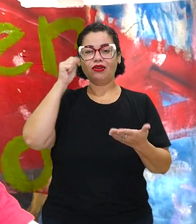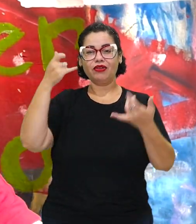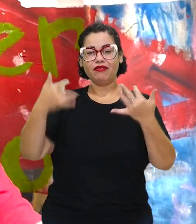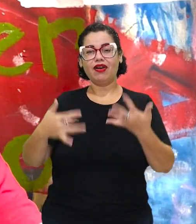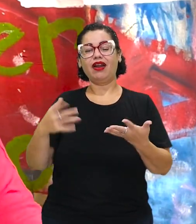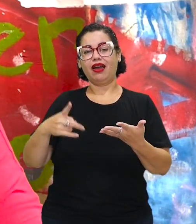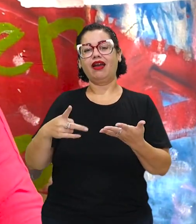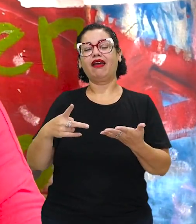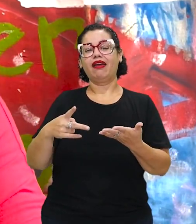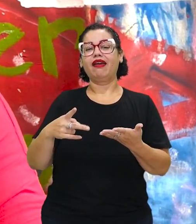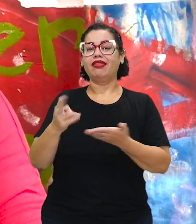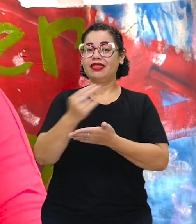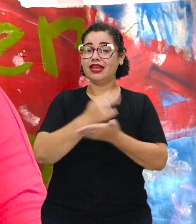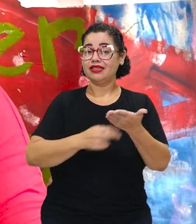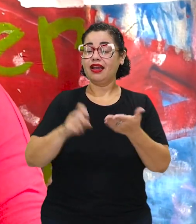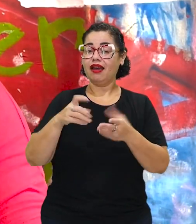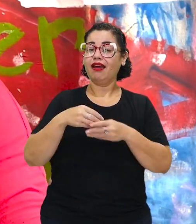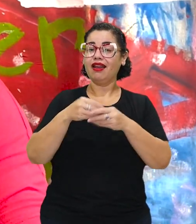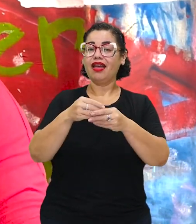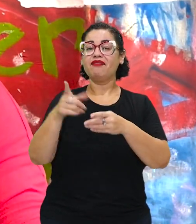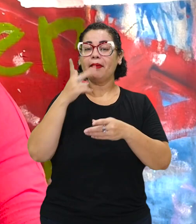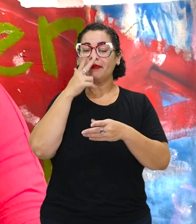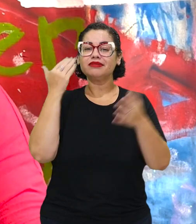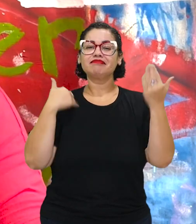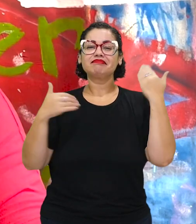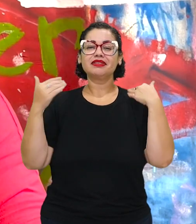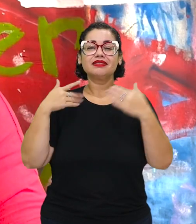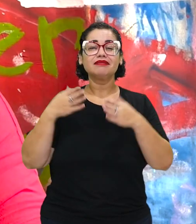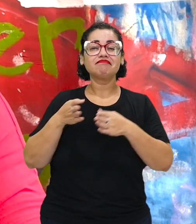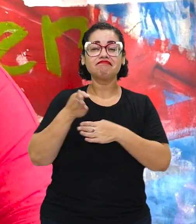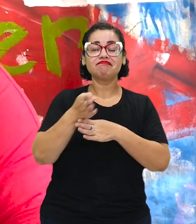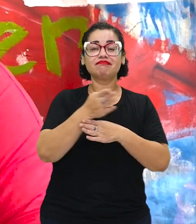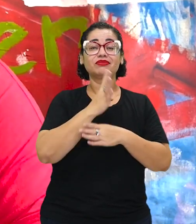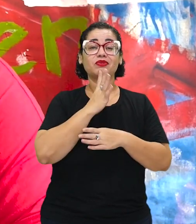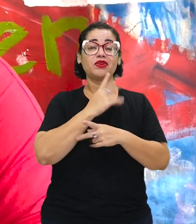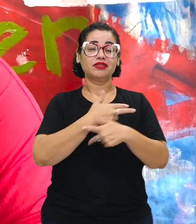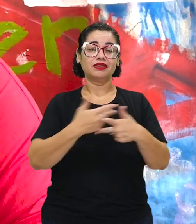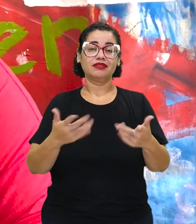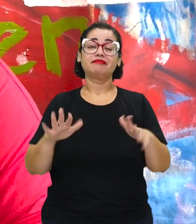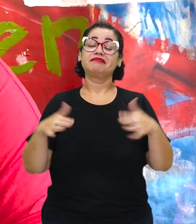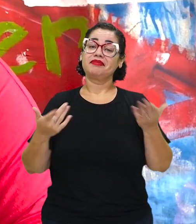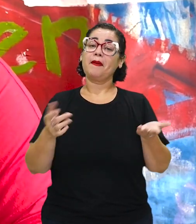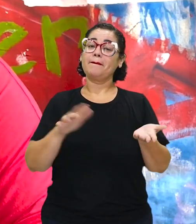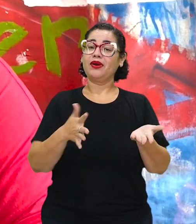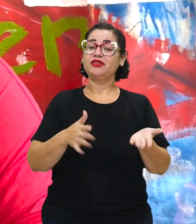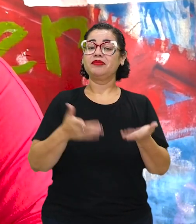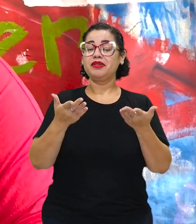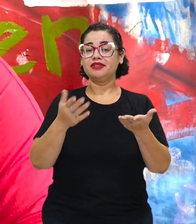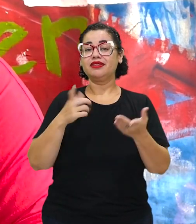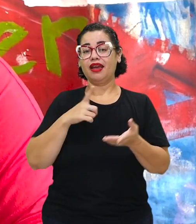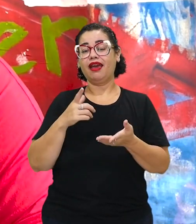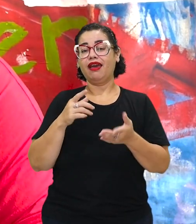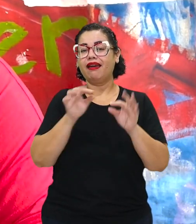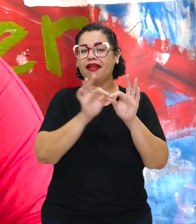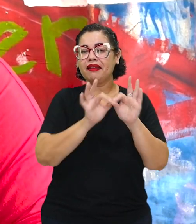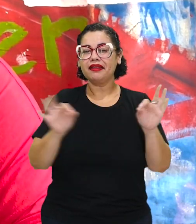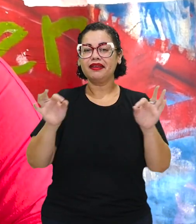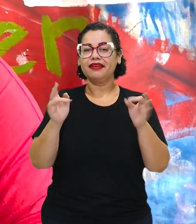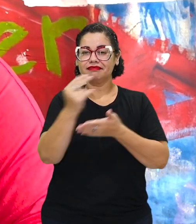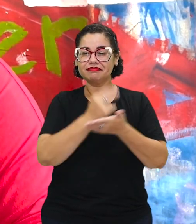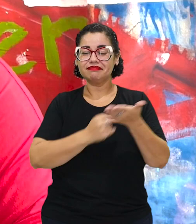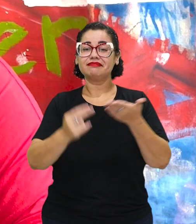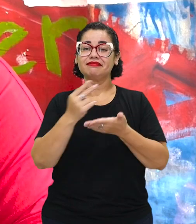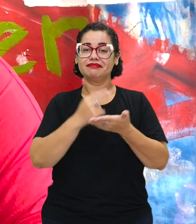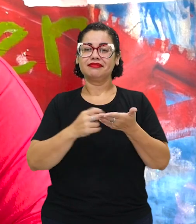como dizia Poclet, desenhar é levar a linha para passear. Então, é mais ou menos por aí que é a